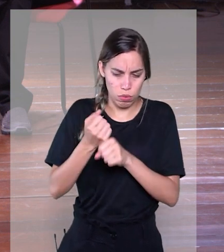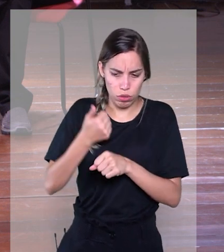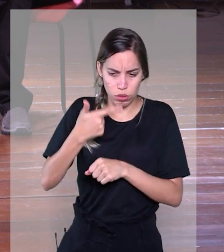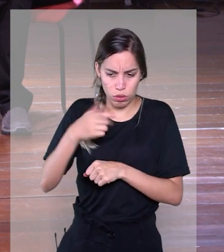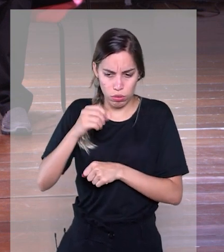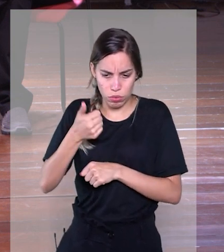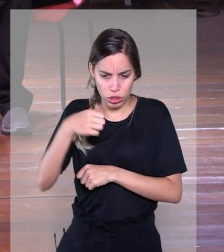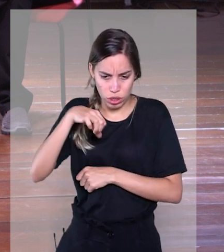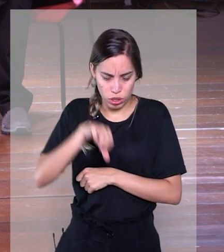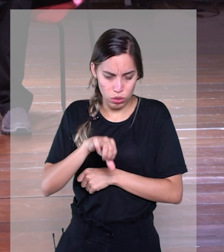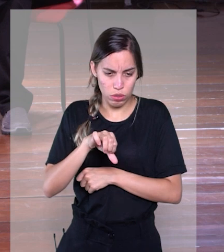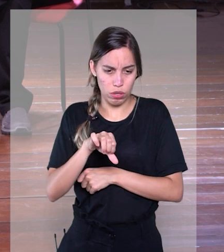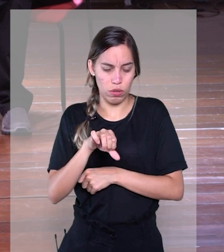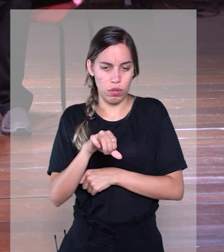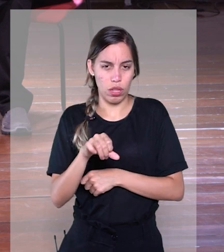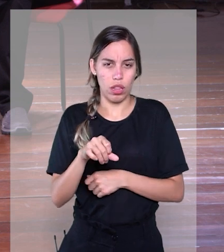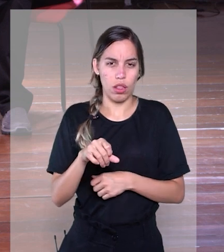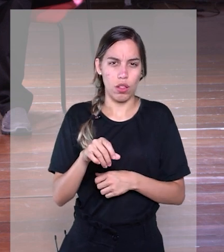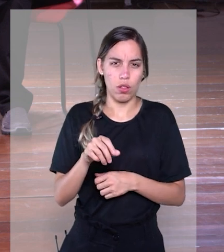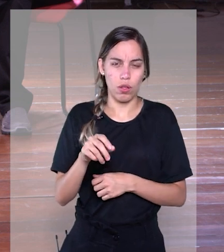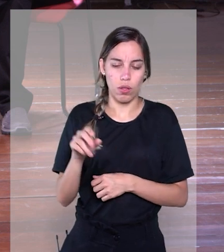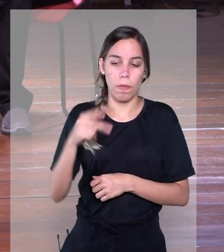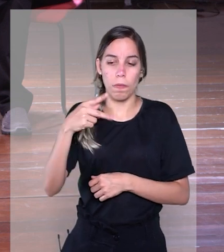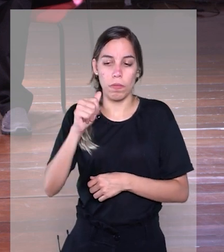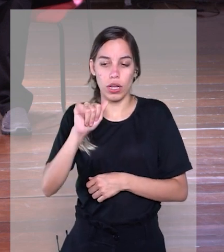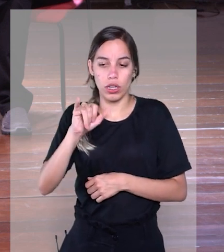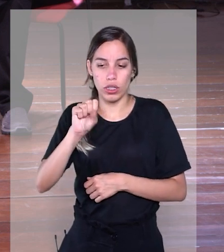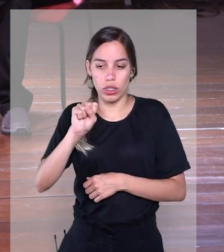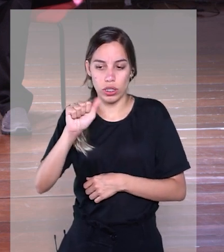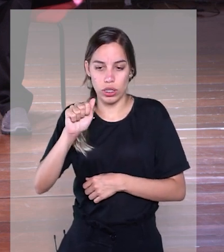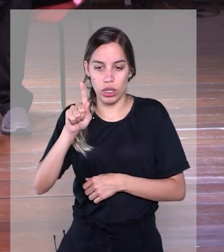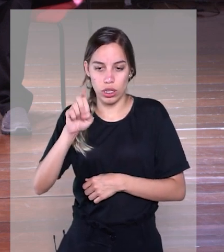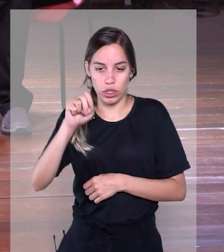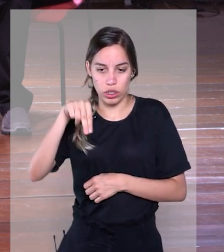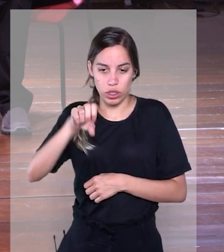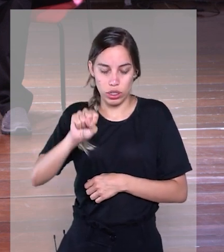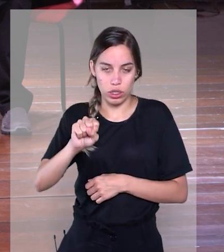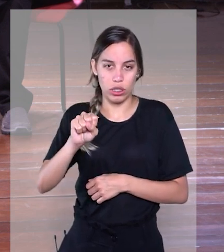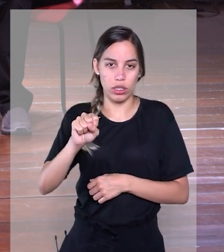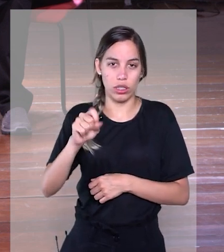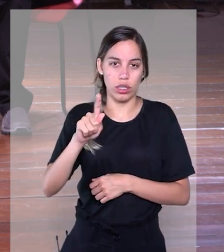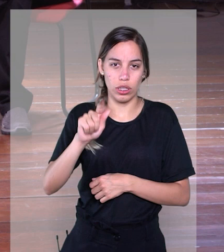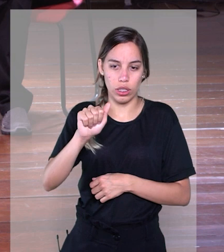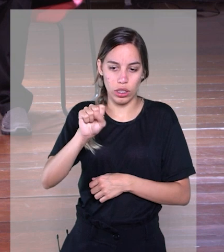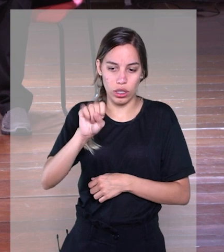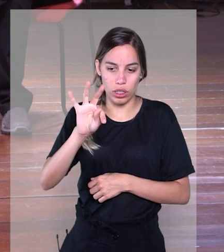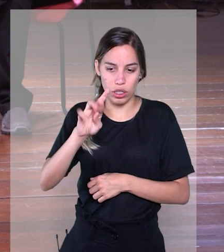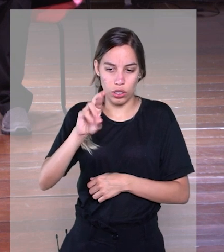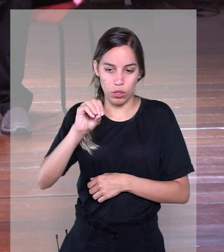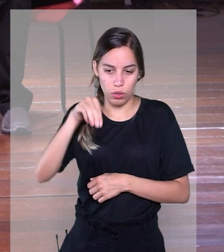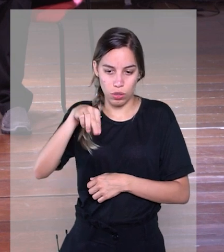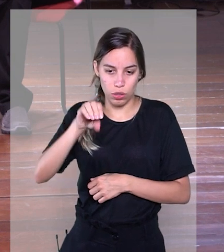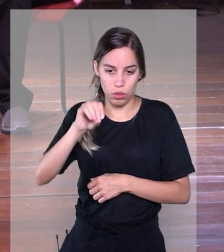2019 que saiu, que foi muito interessante, que chama Paisagens Gastronômicas São Paulo. Que nós mapeamos o estado